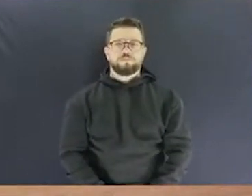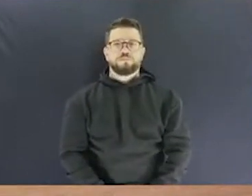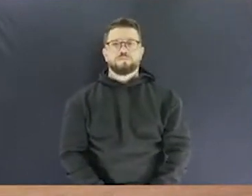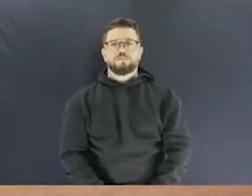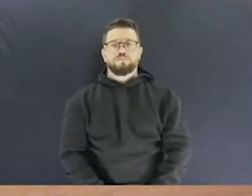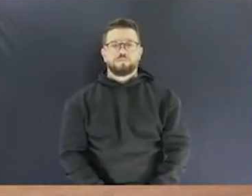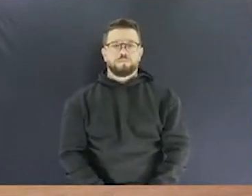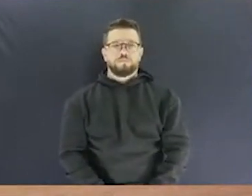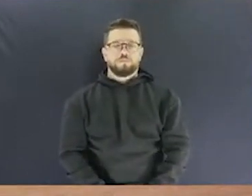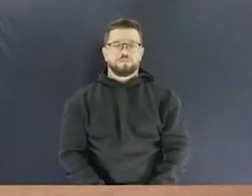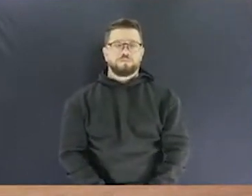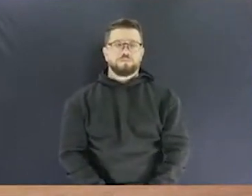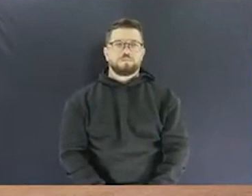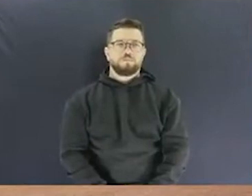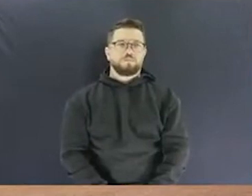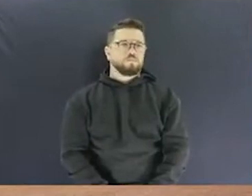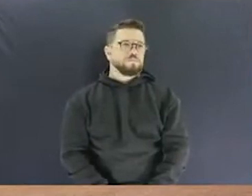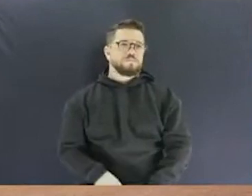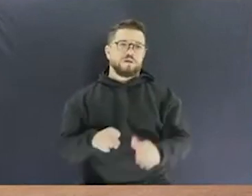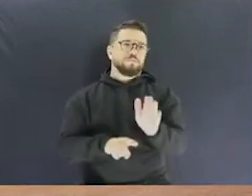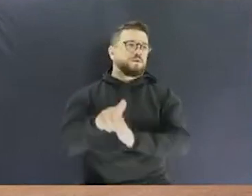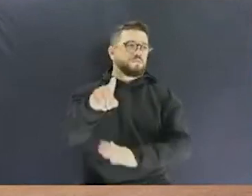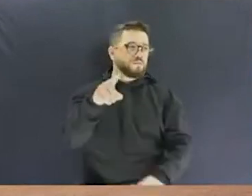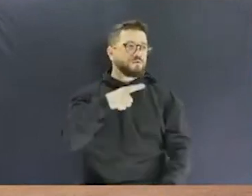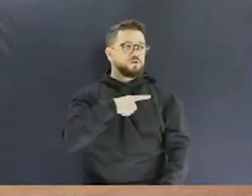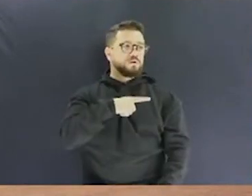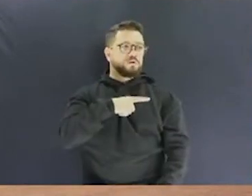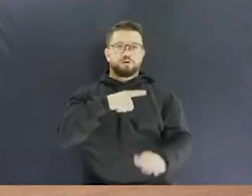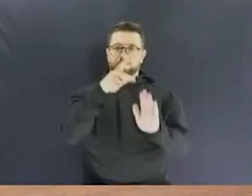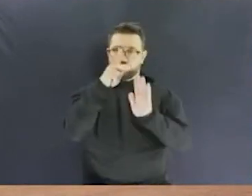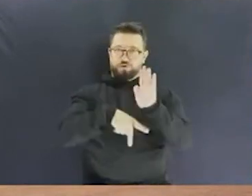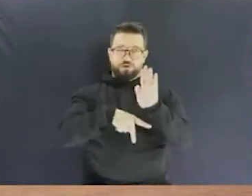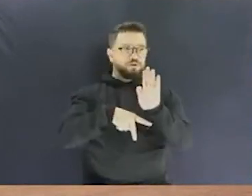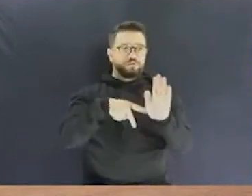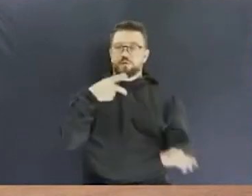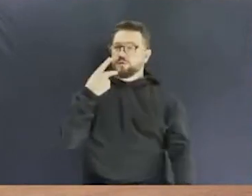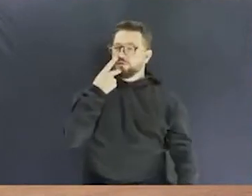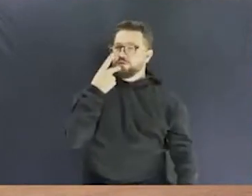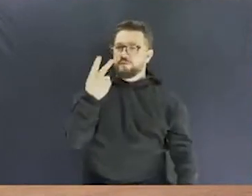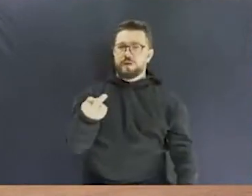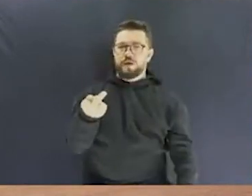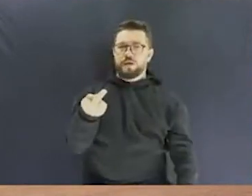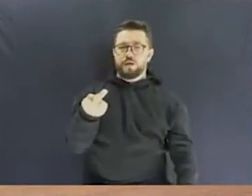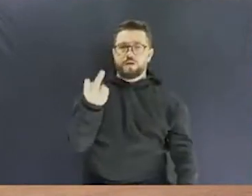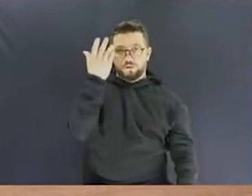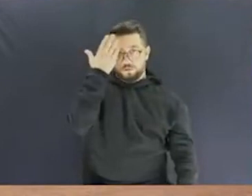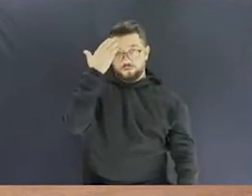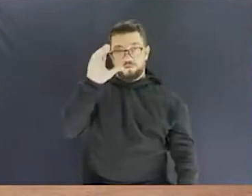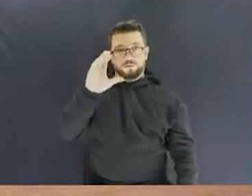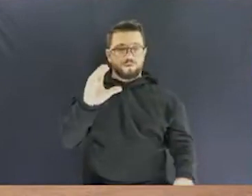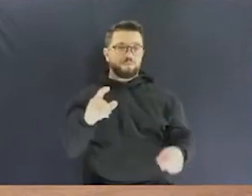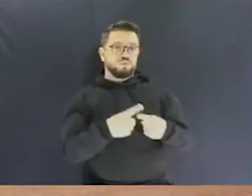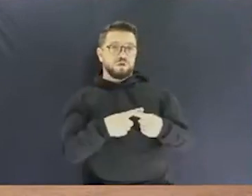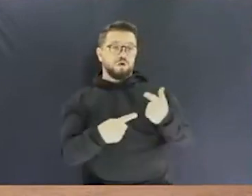se o Fala Curitiba, ele entra nessas metas, né? Porque ali no Viva Curitiba Cidadã foi